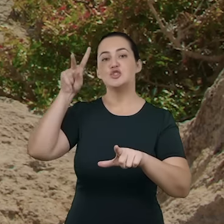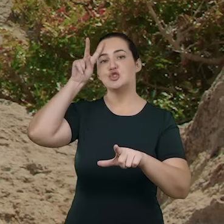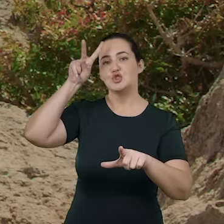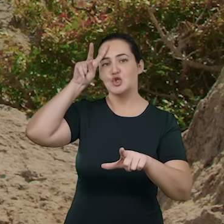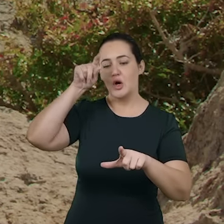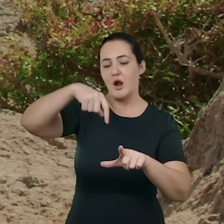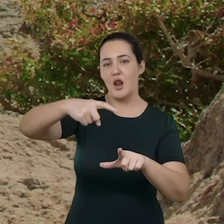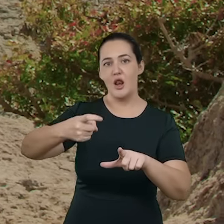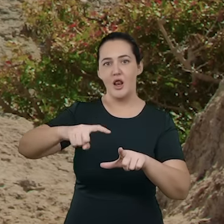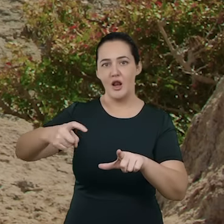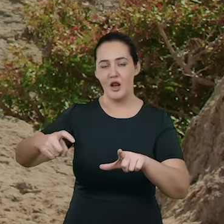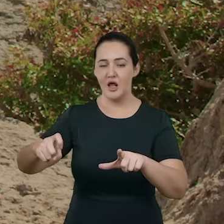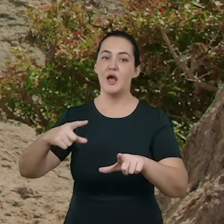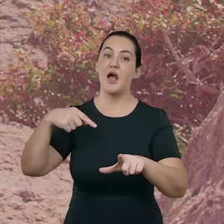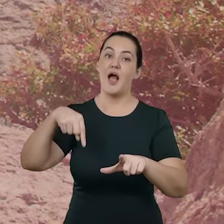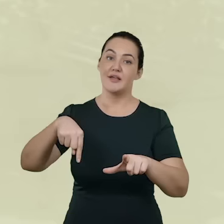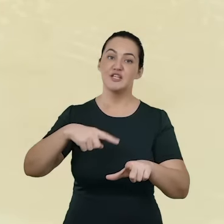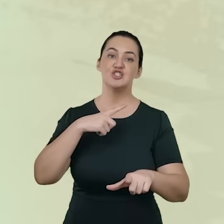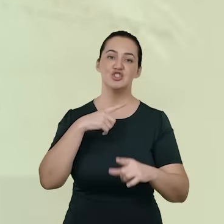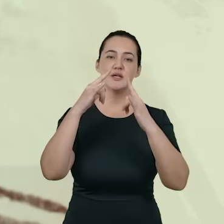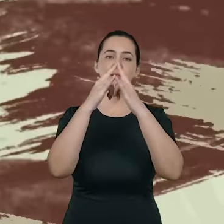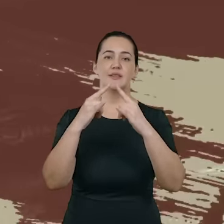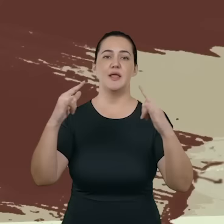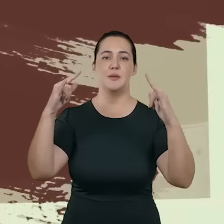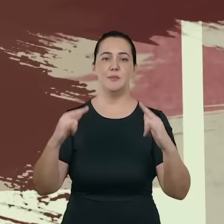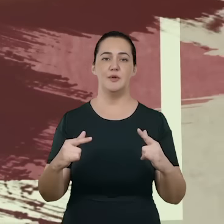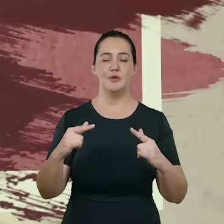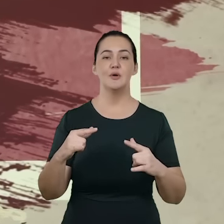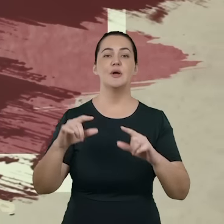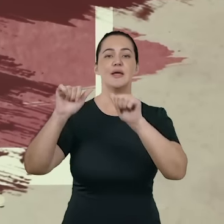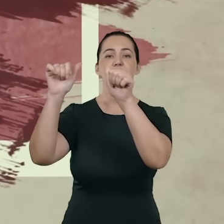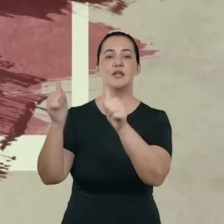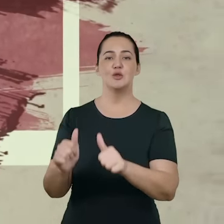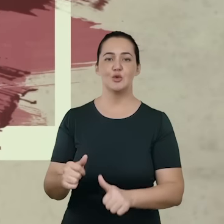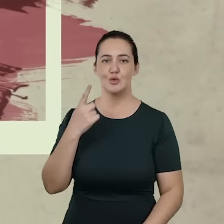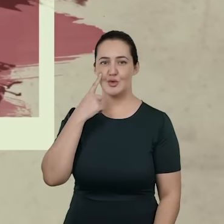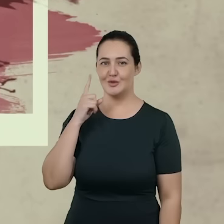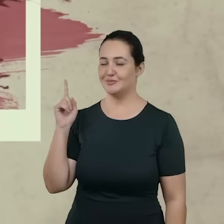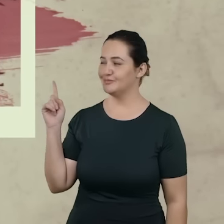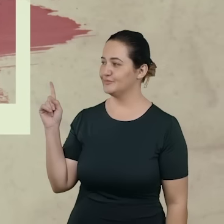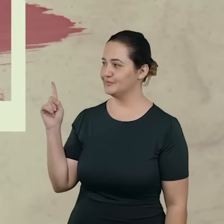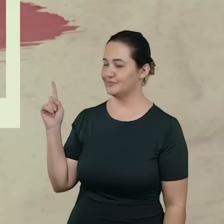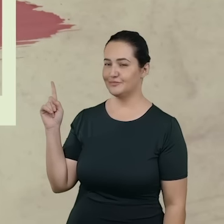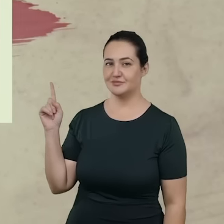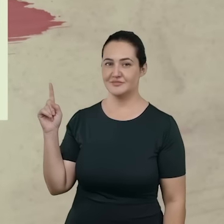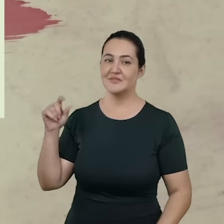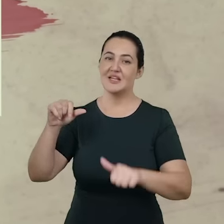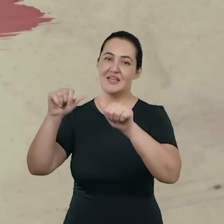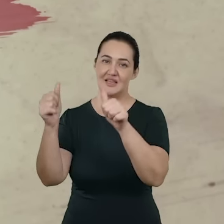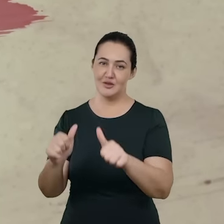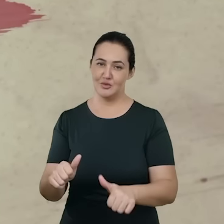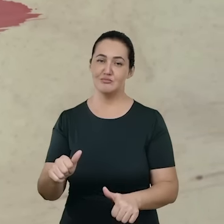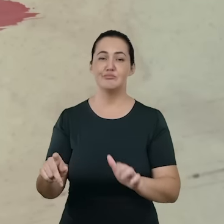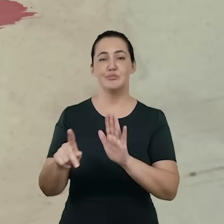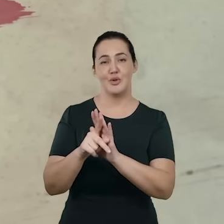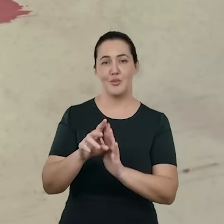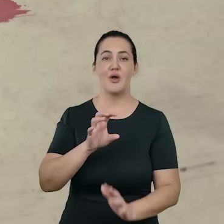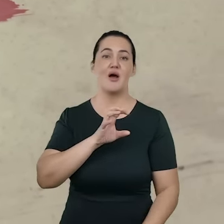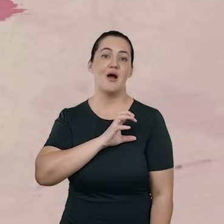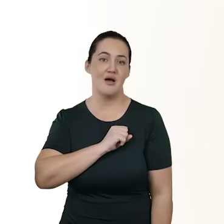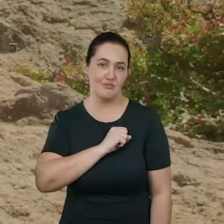estou, havia nos tempos antigos um templo à deusa Afrodite, a deusa do amor. E se assim